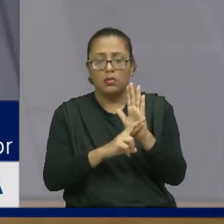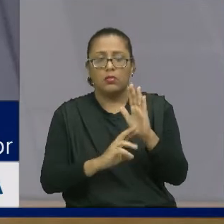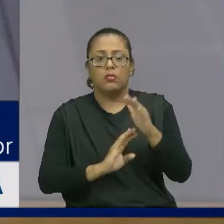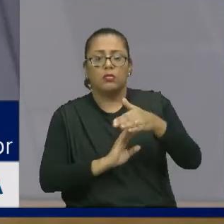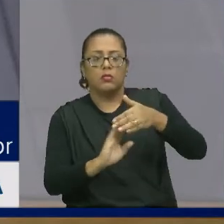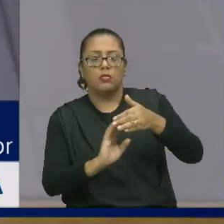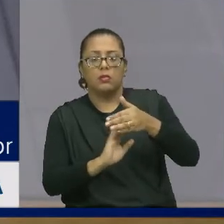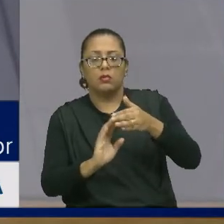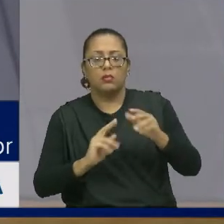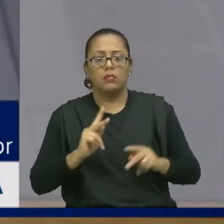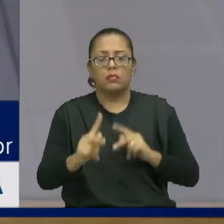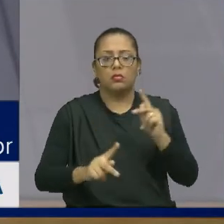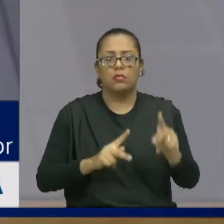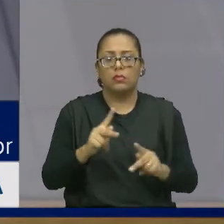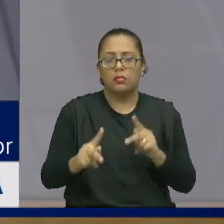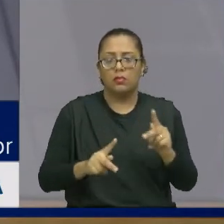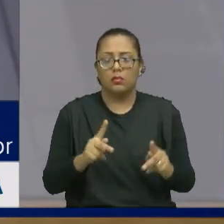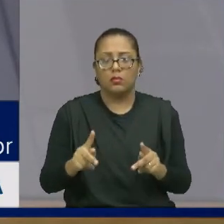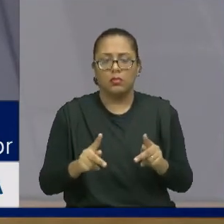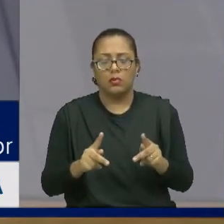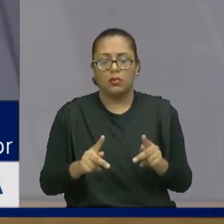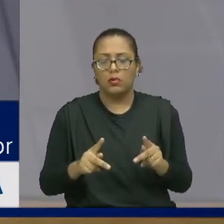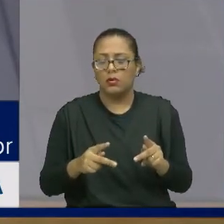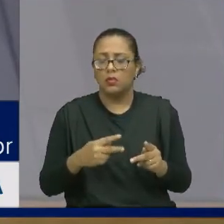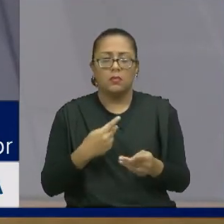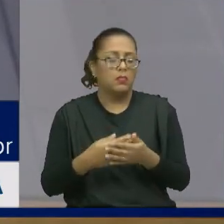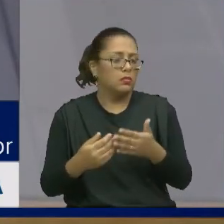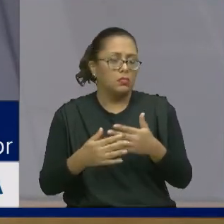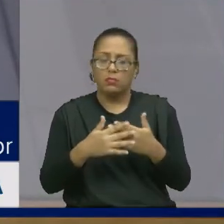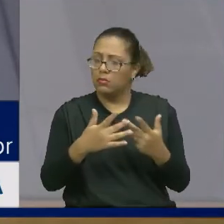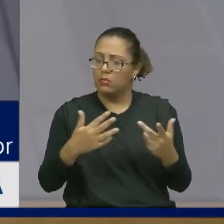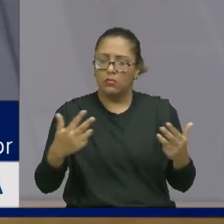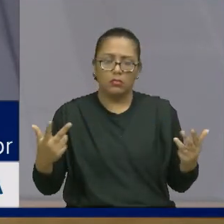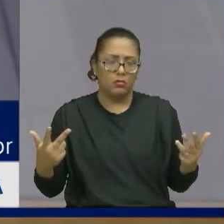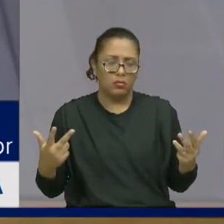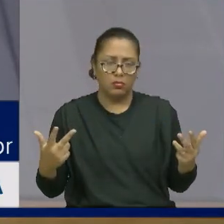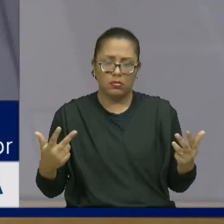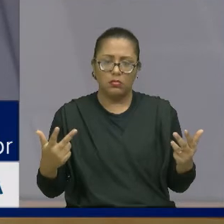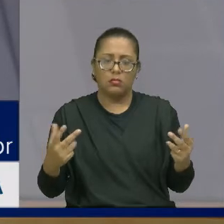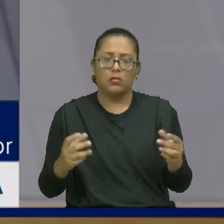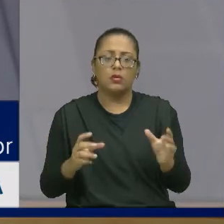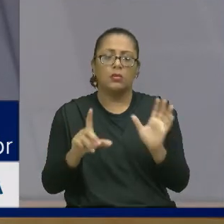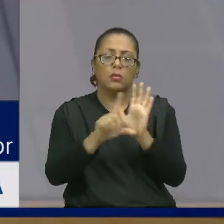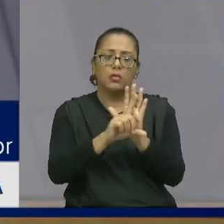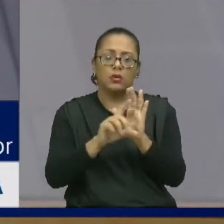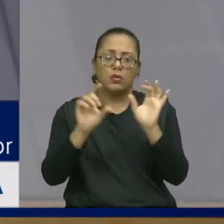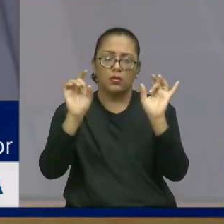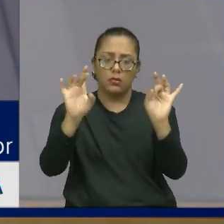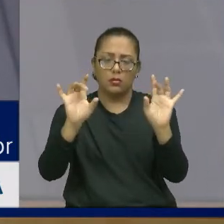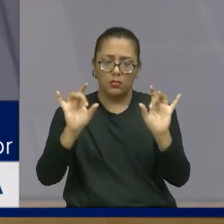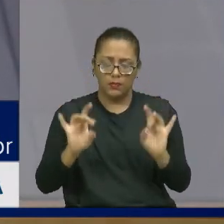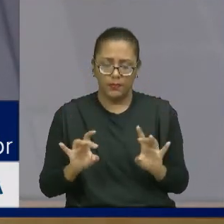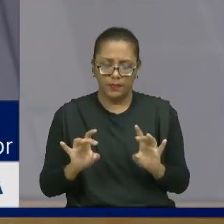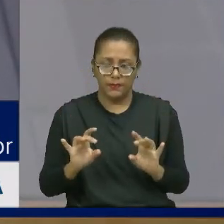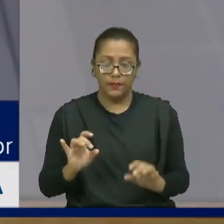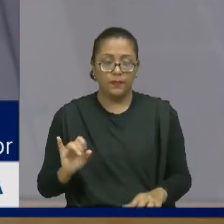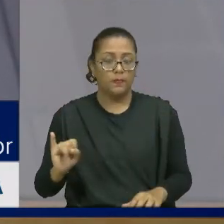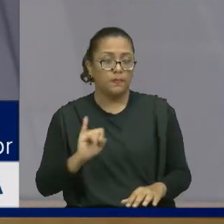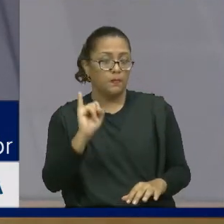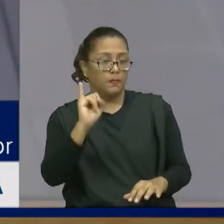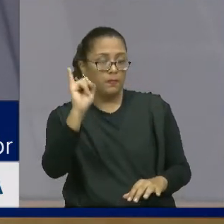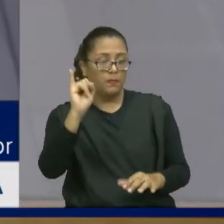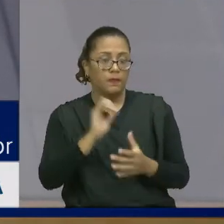e, qualquer outros facultados por leis específicas. Observação.